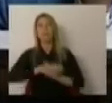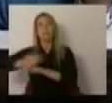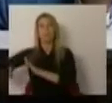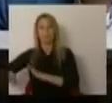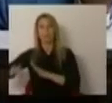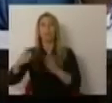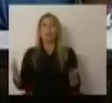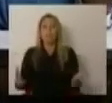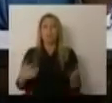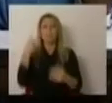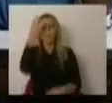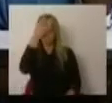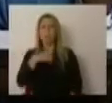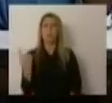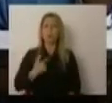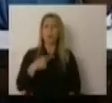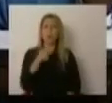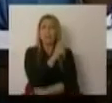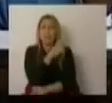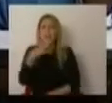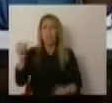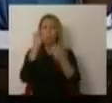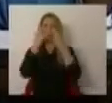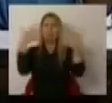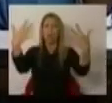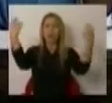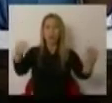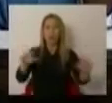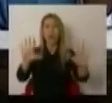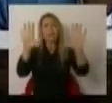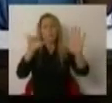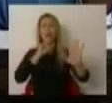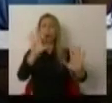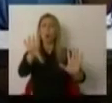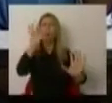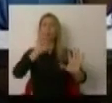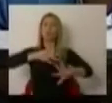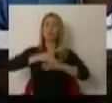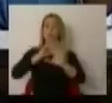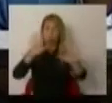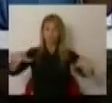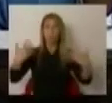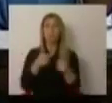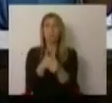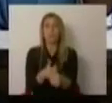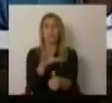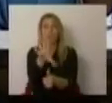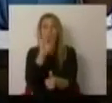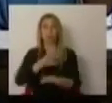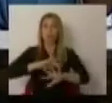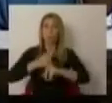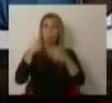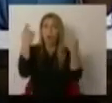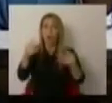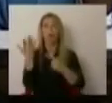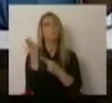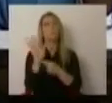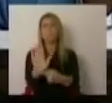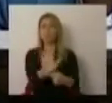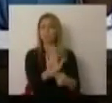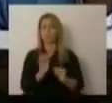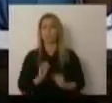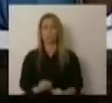ponto de vista. Mas, além disso, há outras opções que poderiam ser seguidas e há outras escolhas. E, por exemplo, e sem ir mais longe